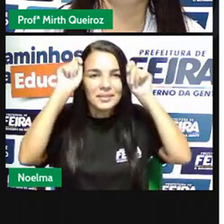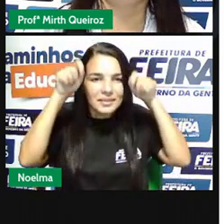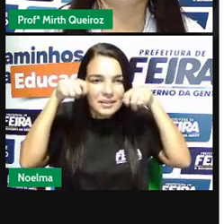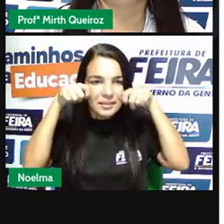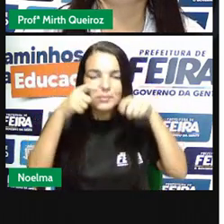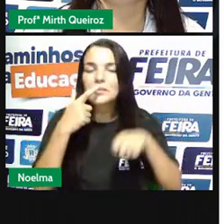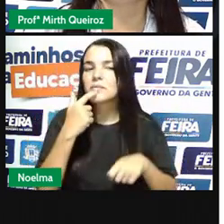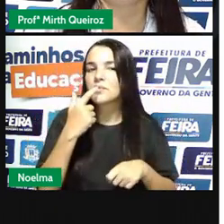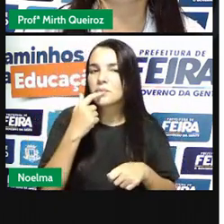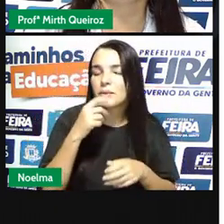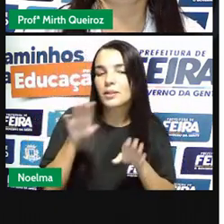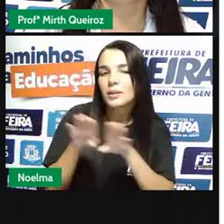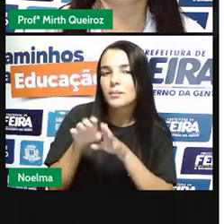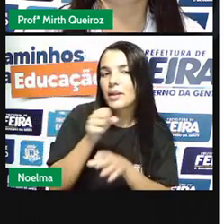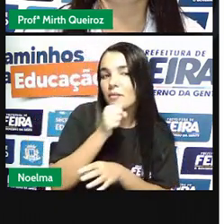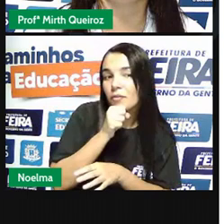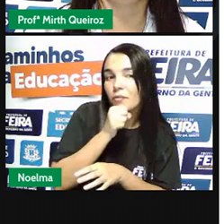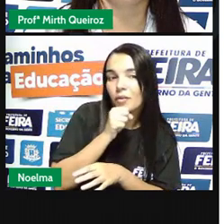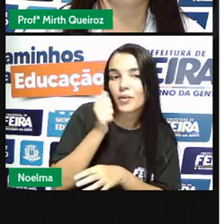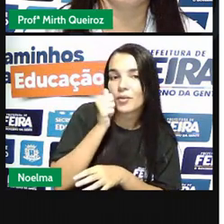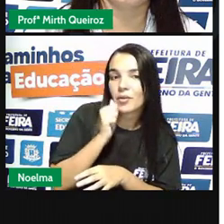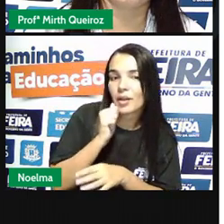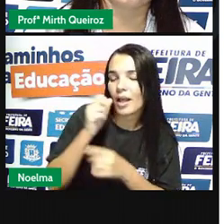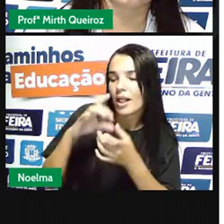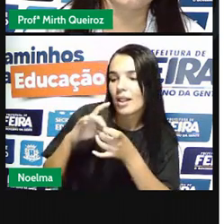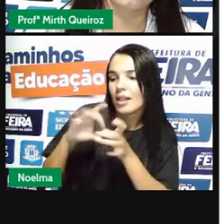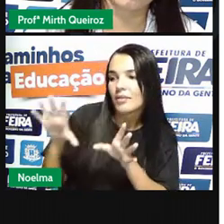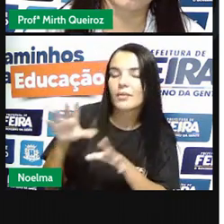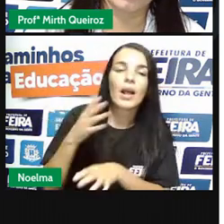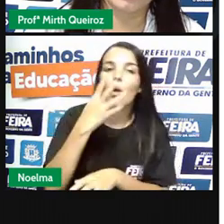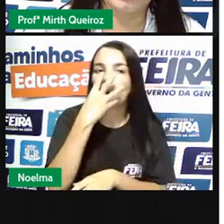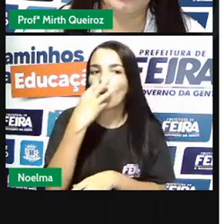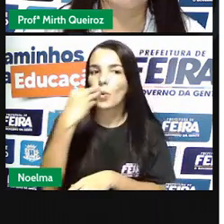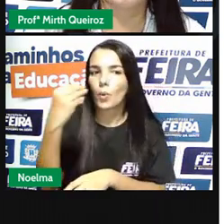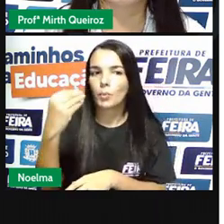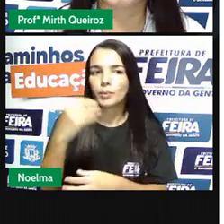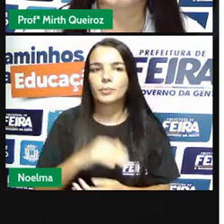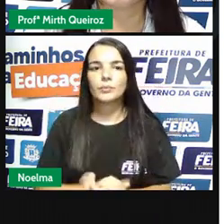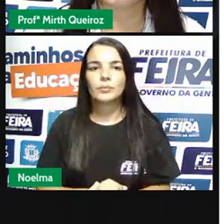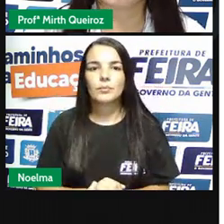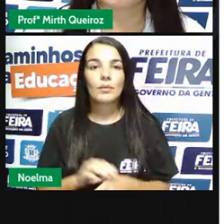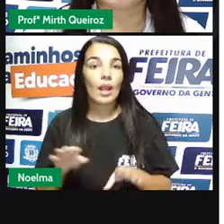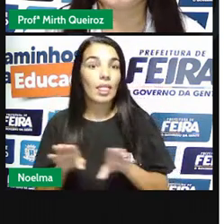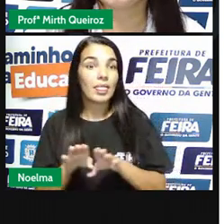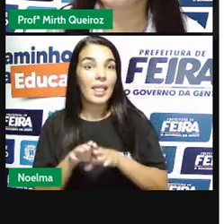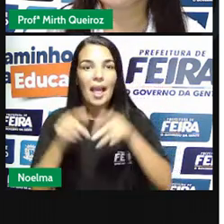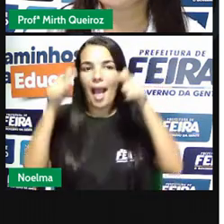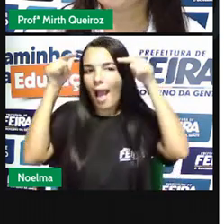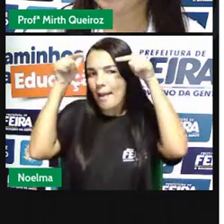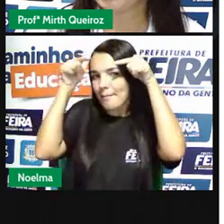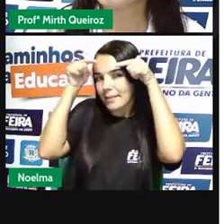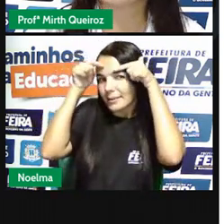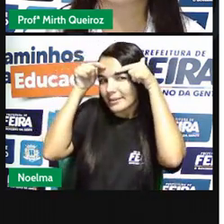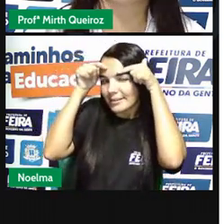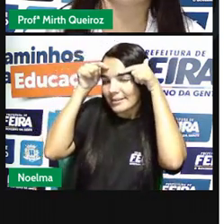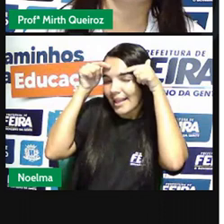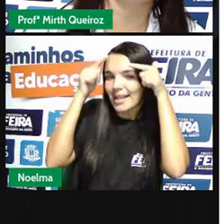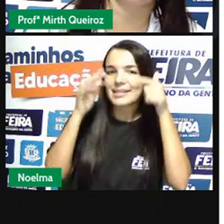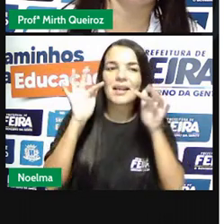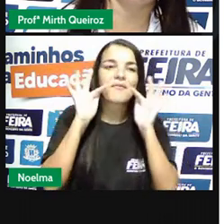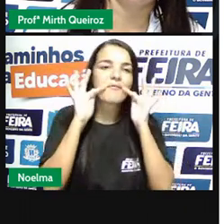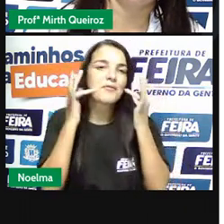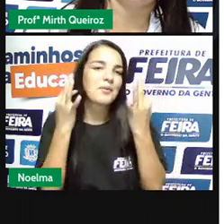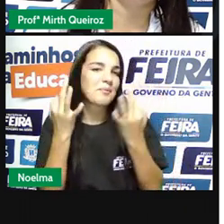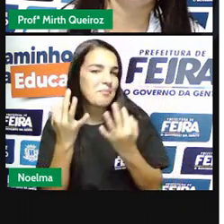chapeuzinho e a vovó a se livrar aí Google e a princesa e sua família muitos